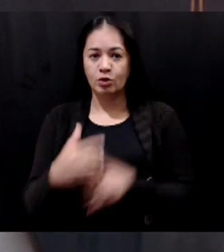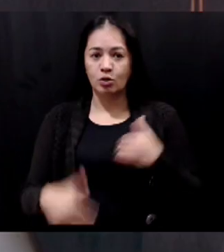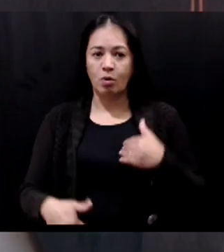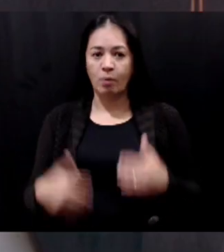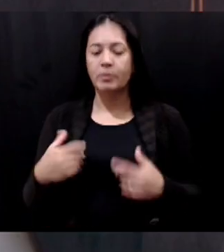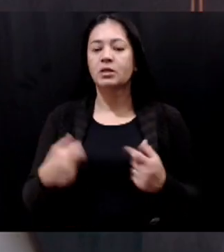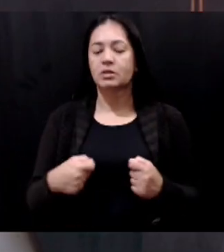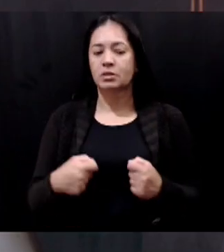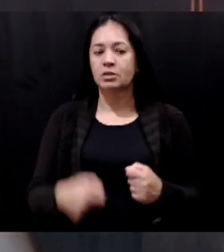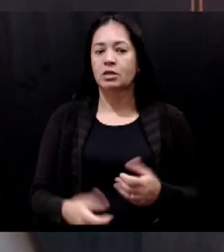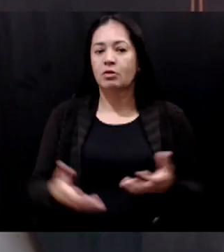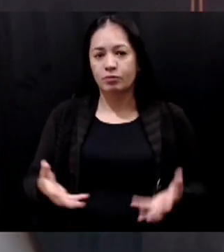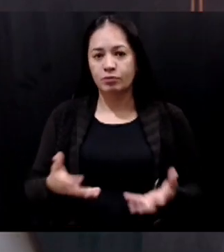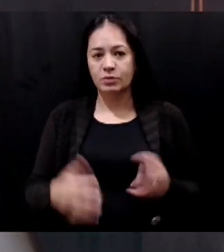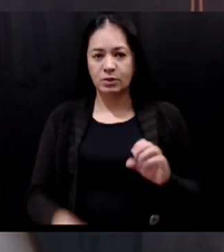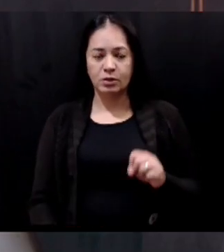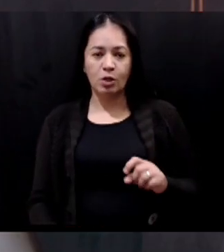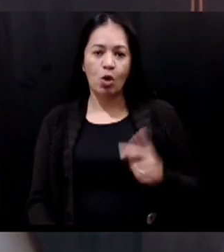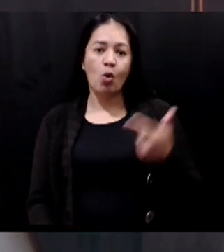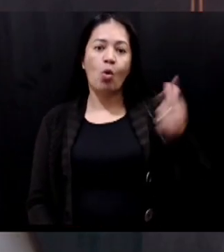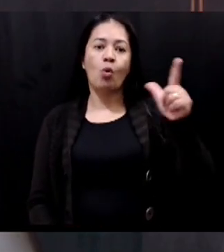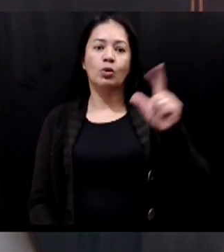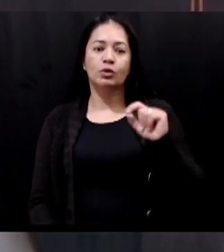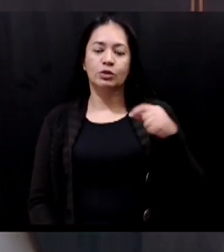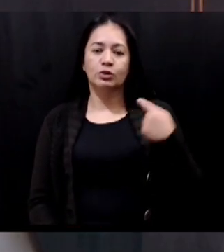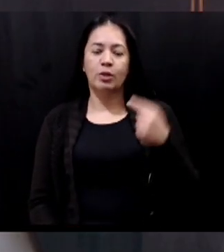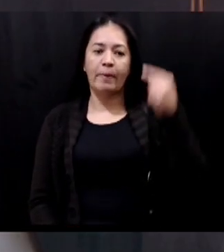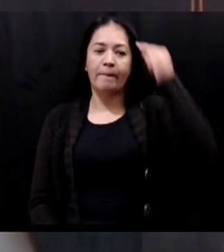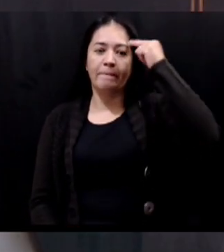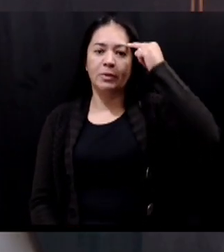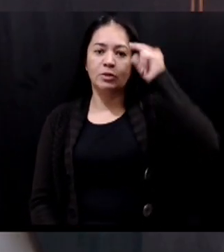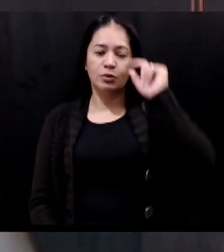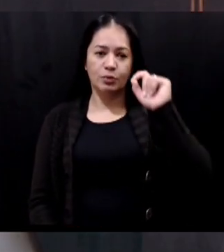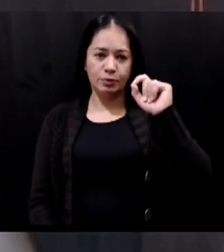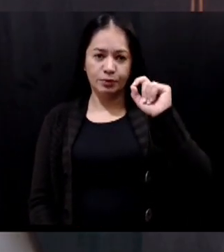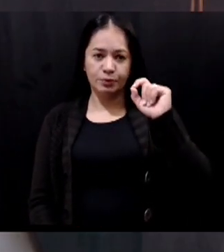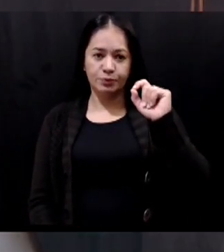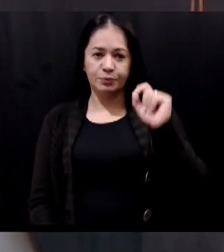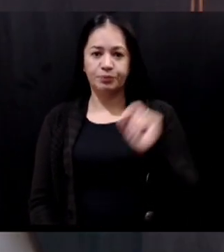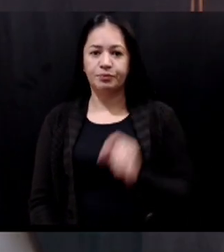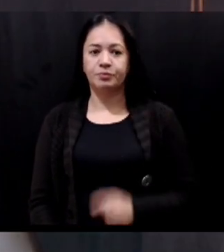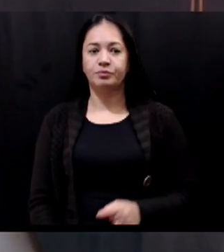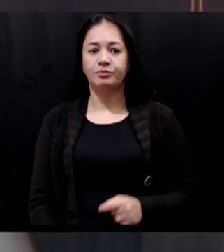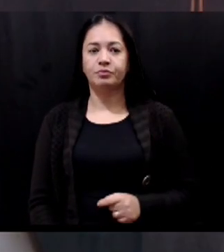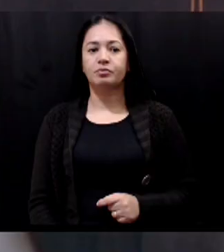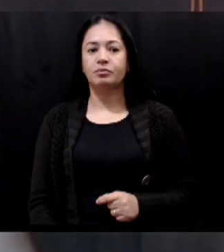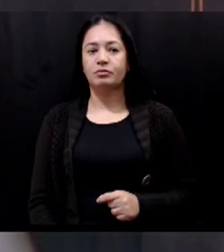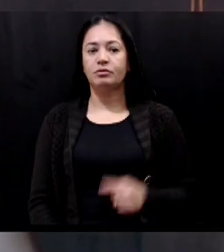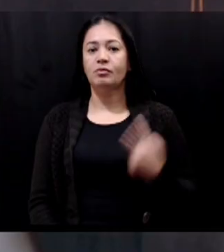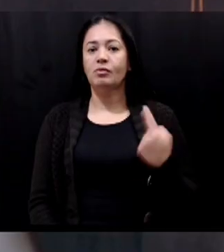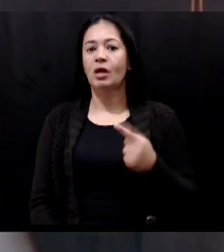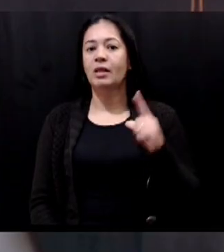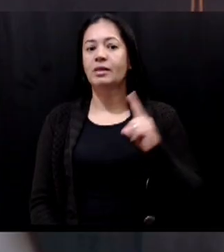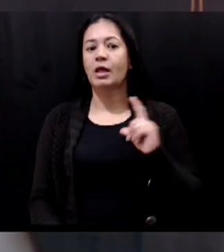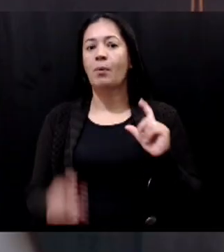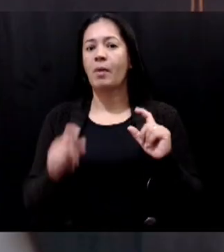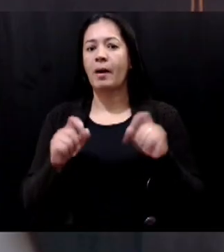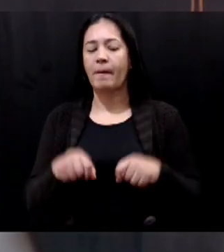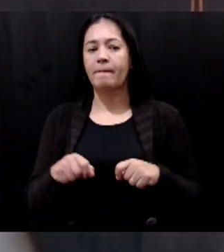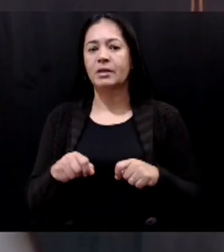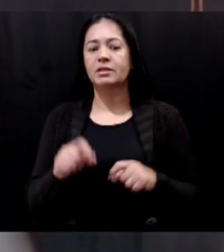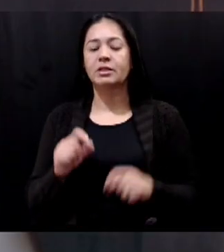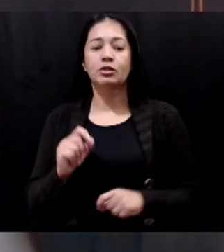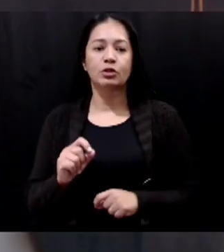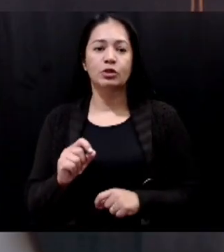influenciar. Outra coisa que a gente tem que pensar é que, assim, a gente tem uma capacidade de absorção de